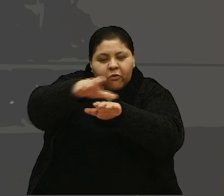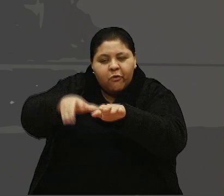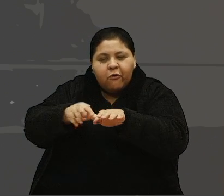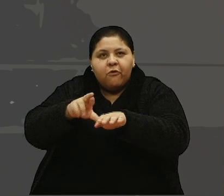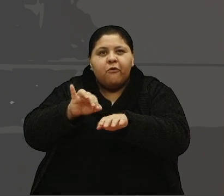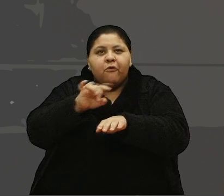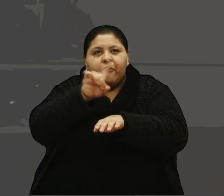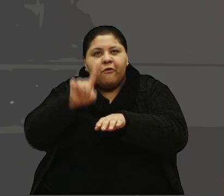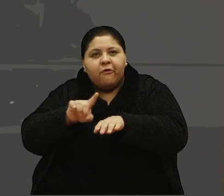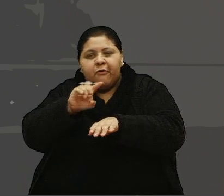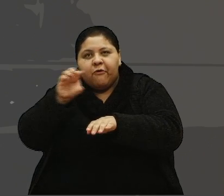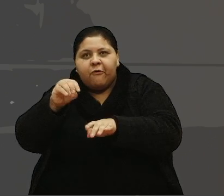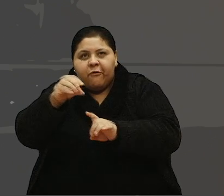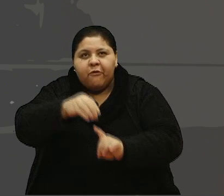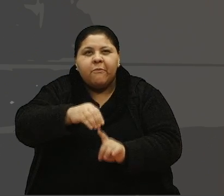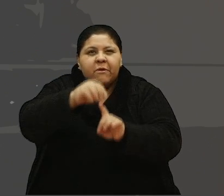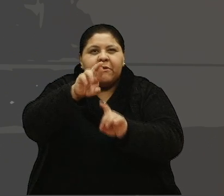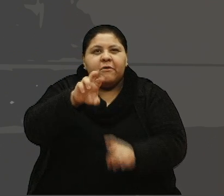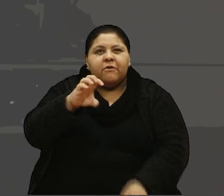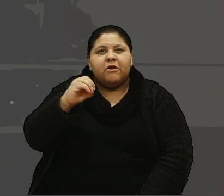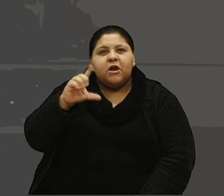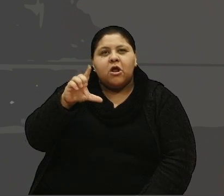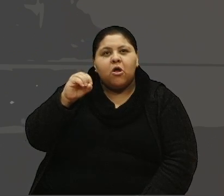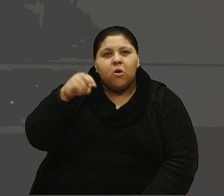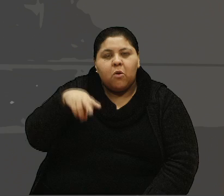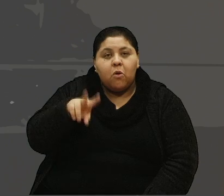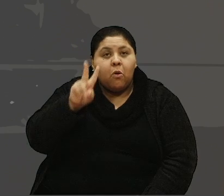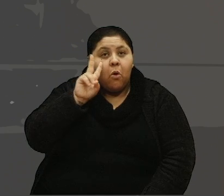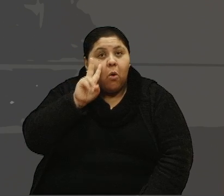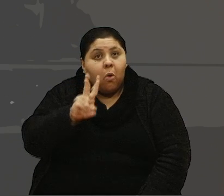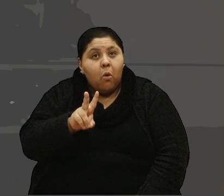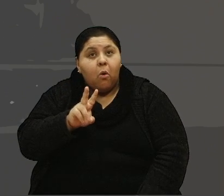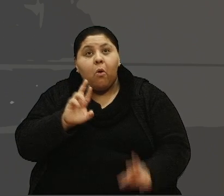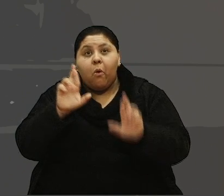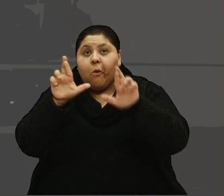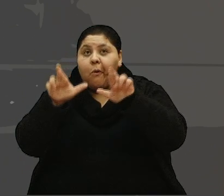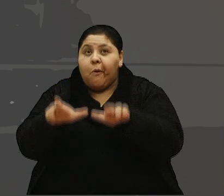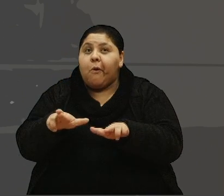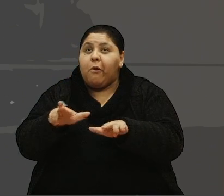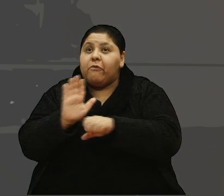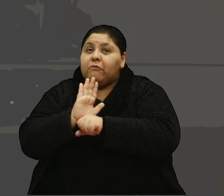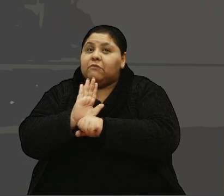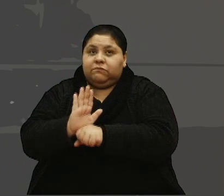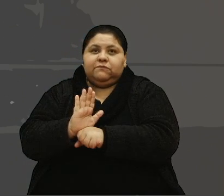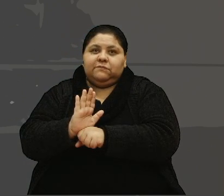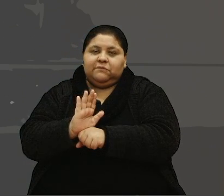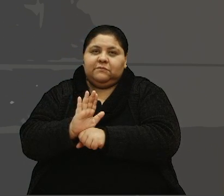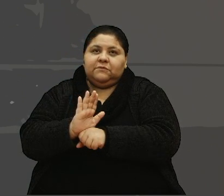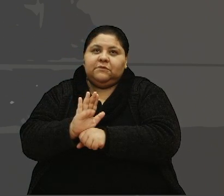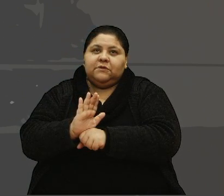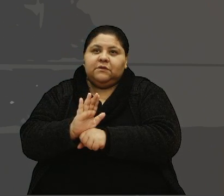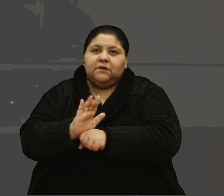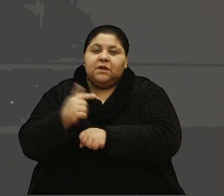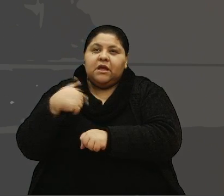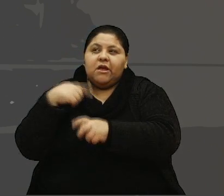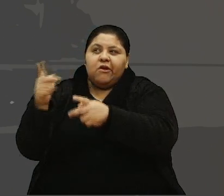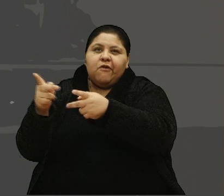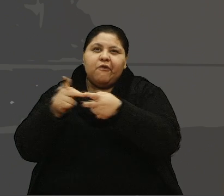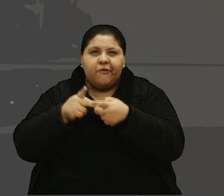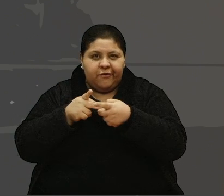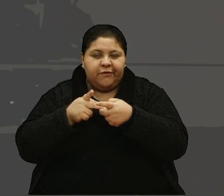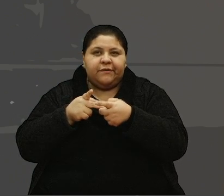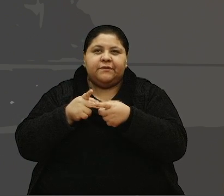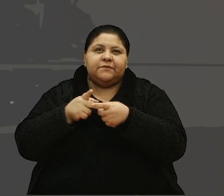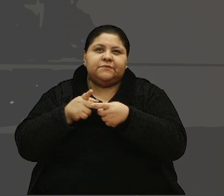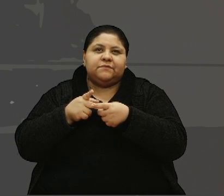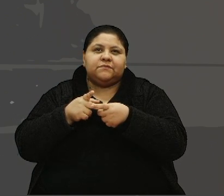e principalmente o Riolon. Olha como aquela região está sendo beneficiada. Pude visitar ali